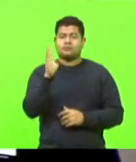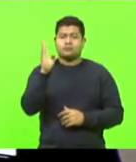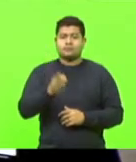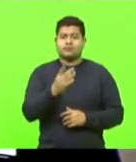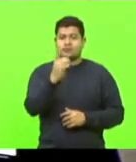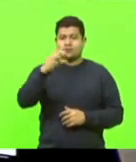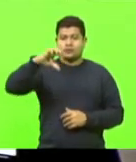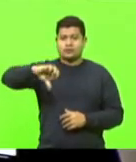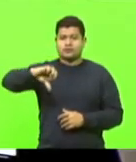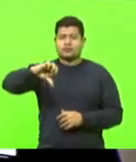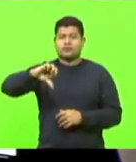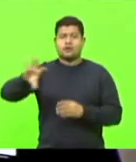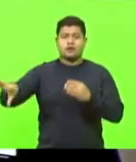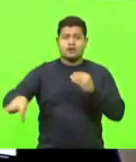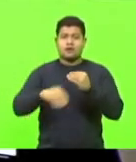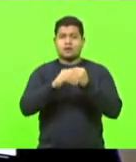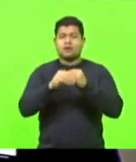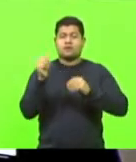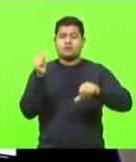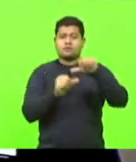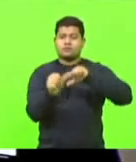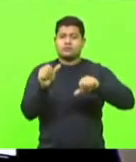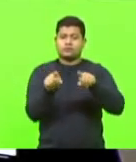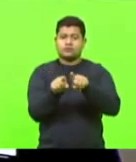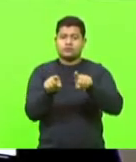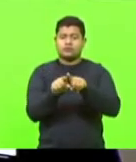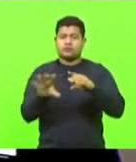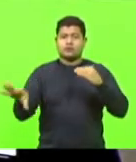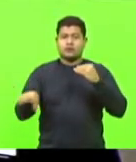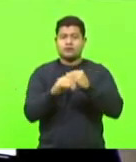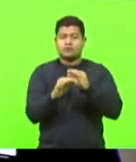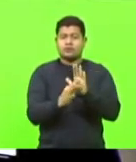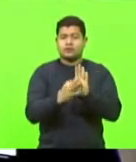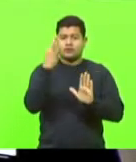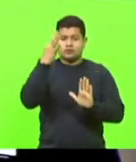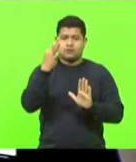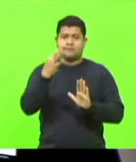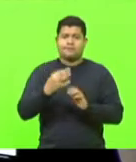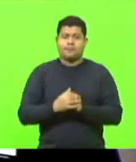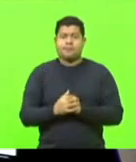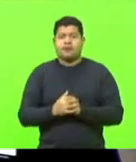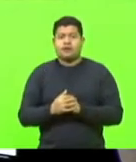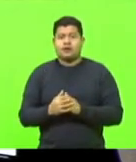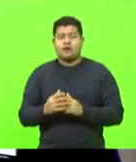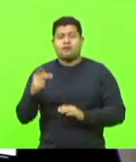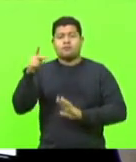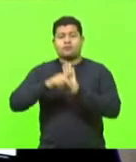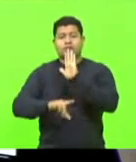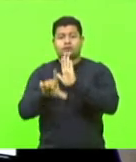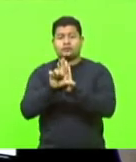33/2019, com a emenda modificativa e com a emenda destacada. O projeto de lei número